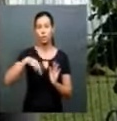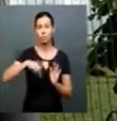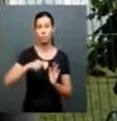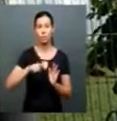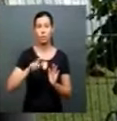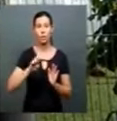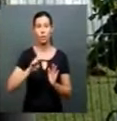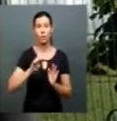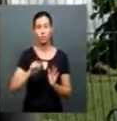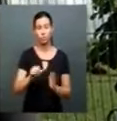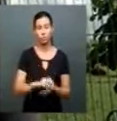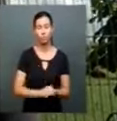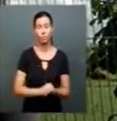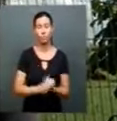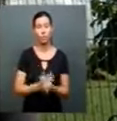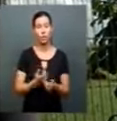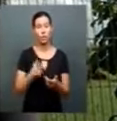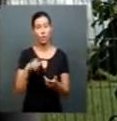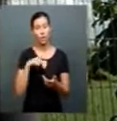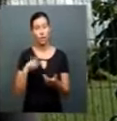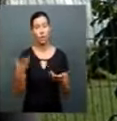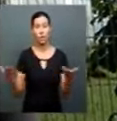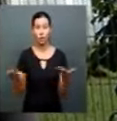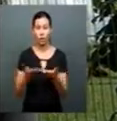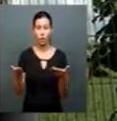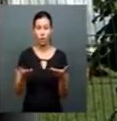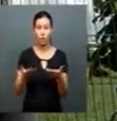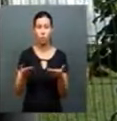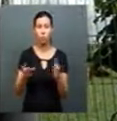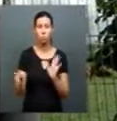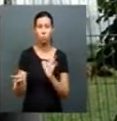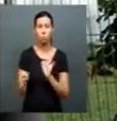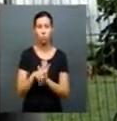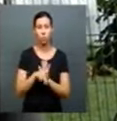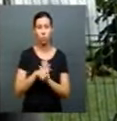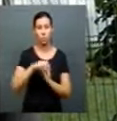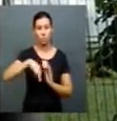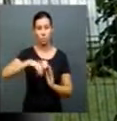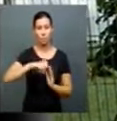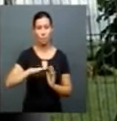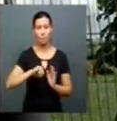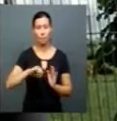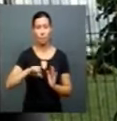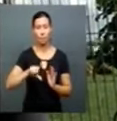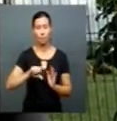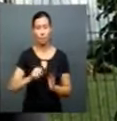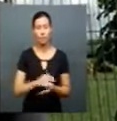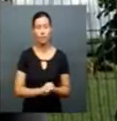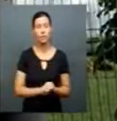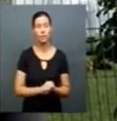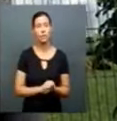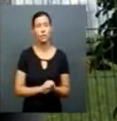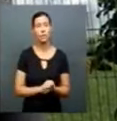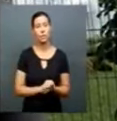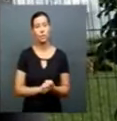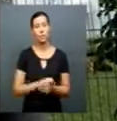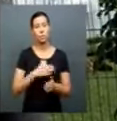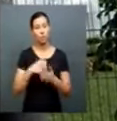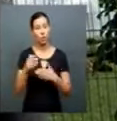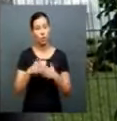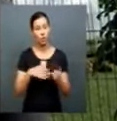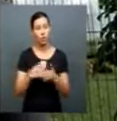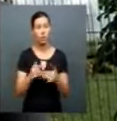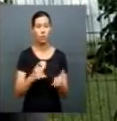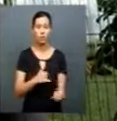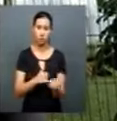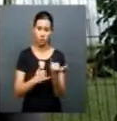temos um serviço exclusivo da Amobis para reconhecimento das placas. Então, qualquer dispositivo com internet, com acesso à